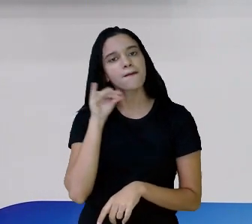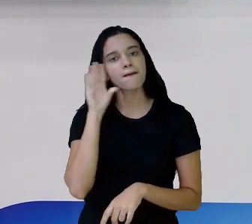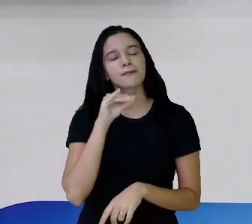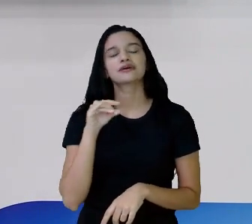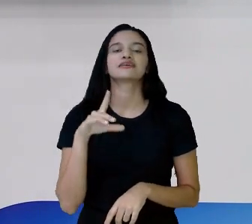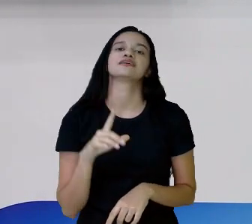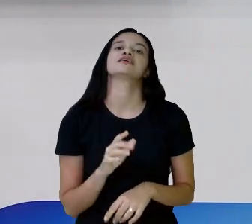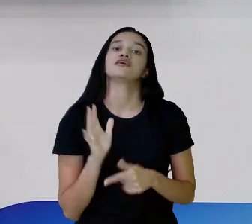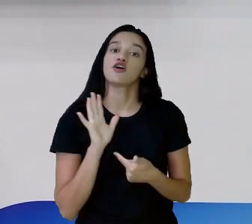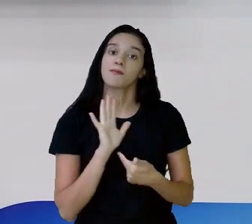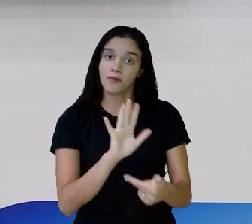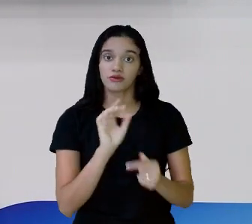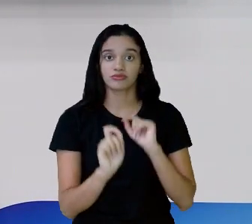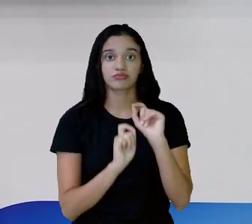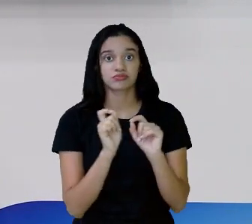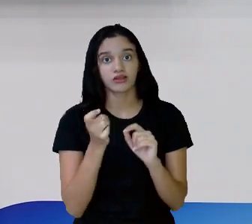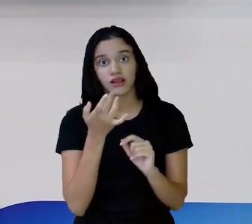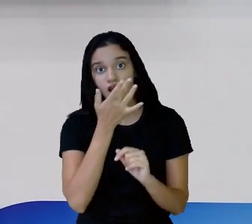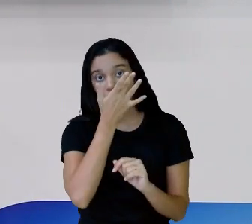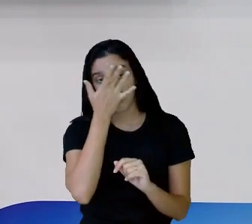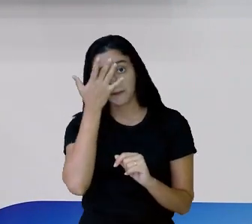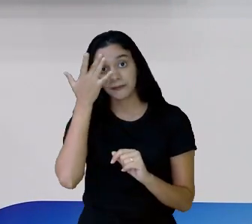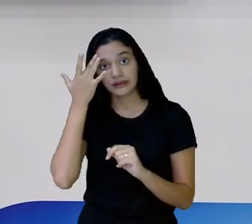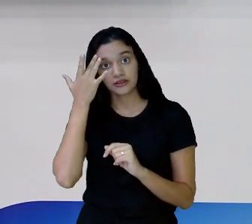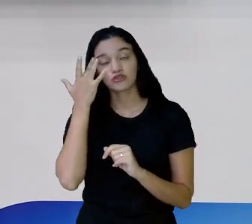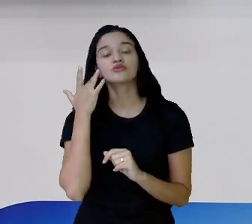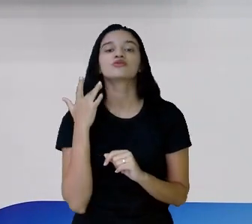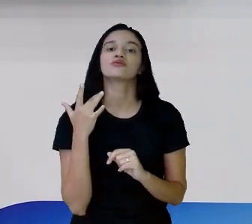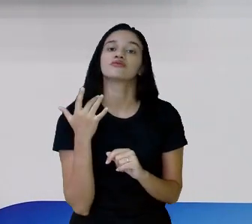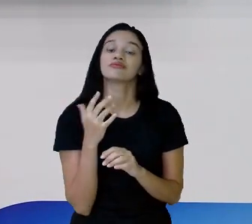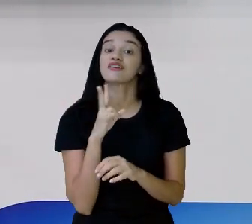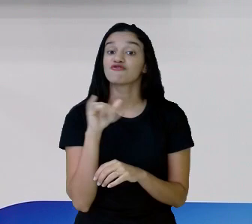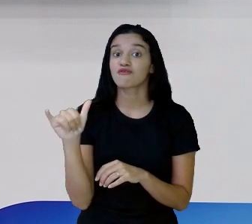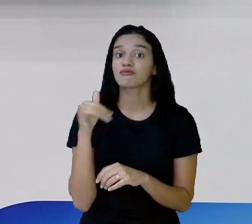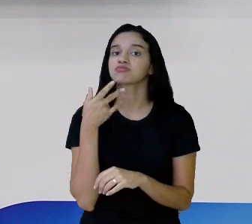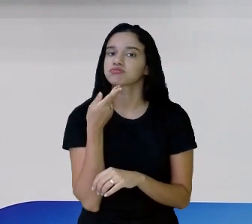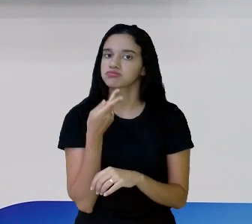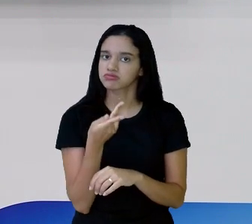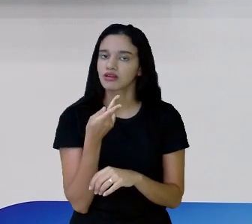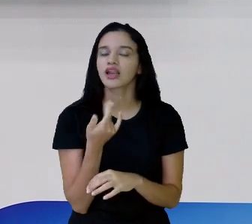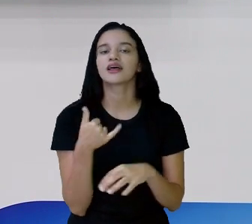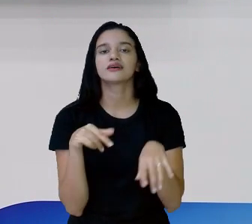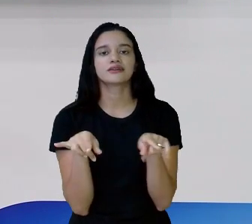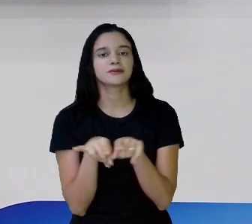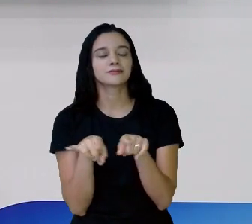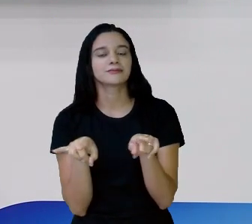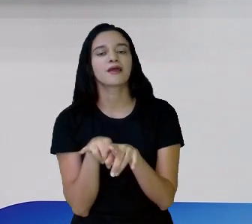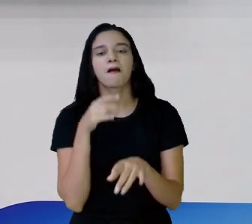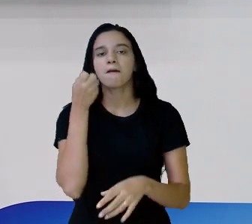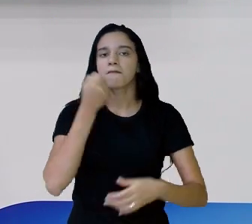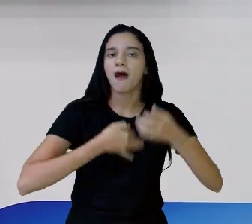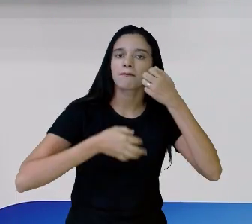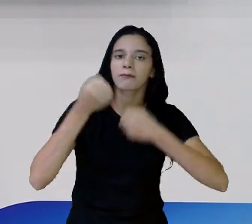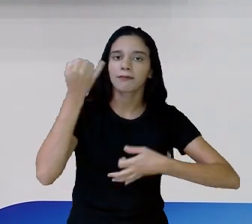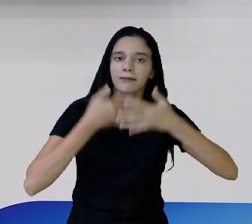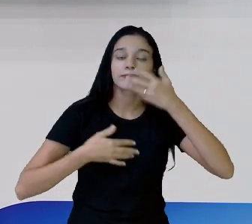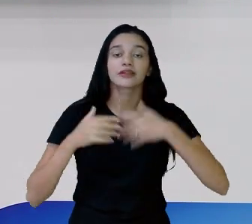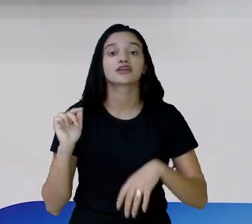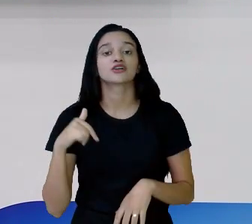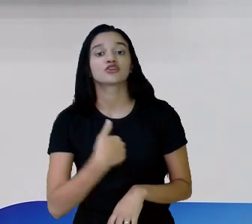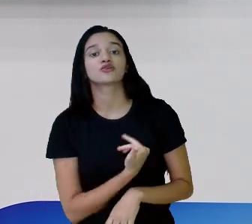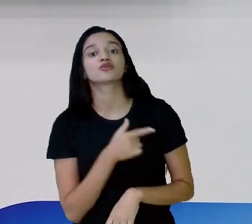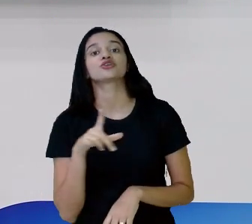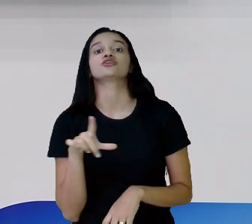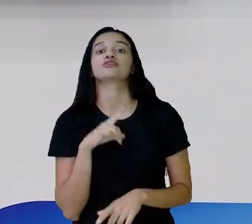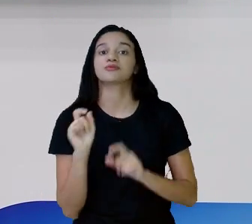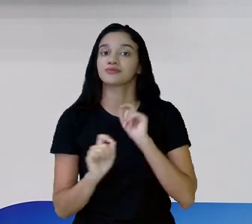pontos. Indica que alguém vai falar. Quando alguém já está falando, nós temos